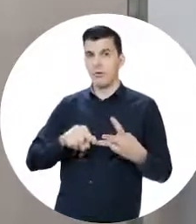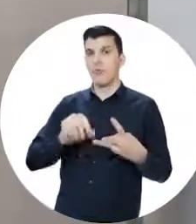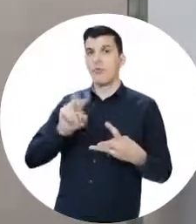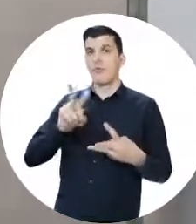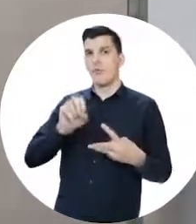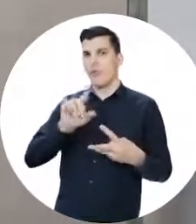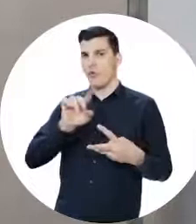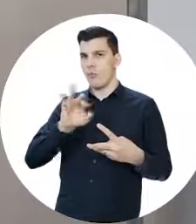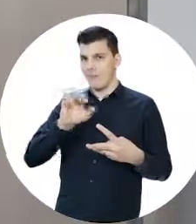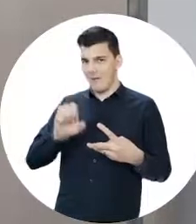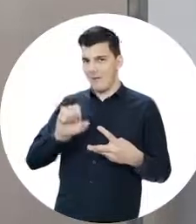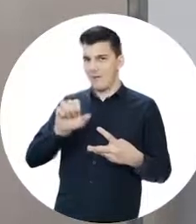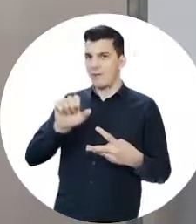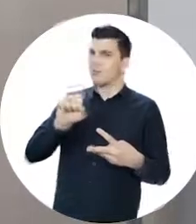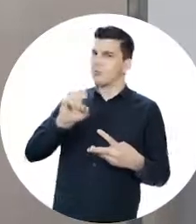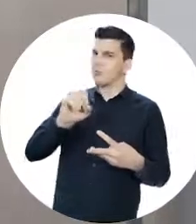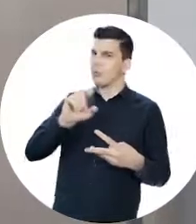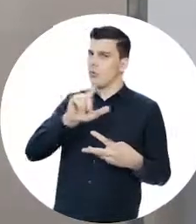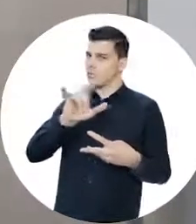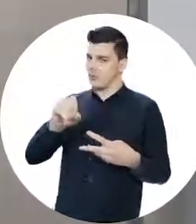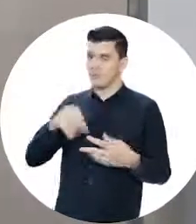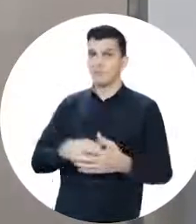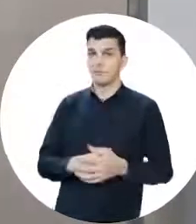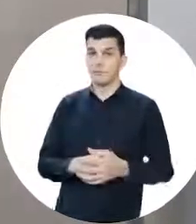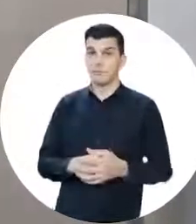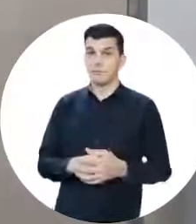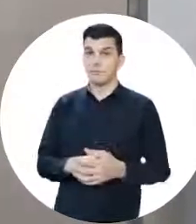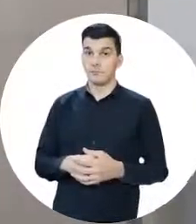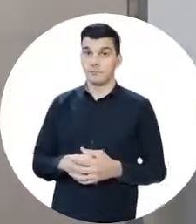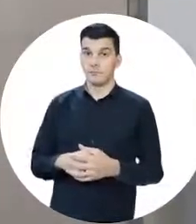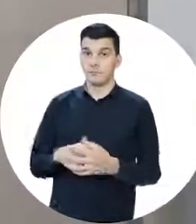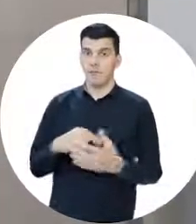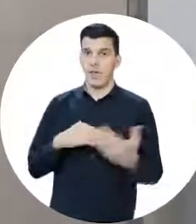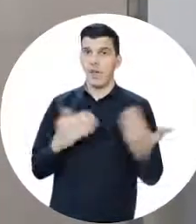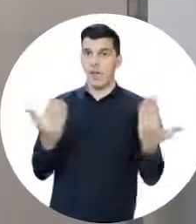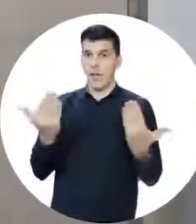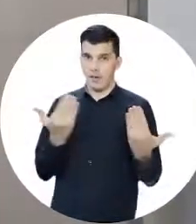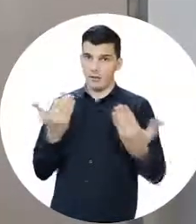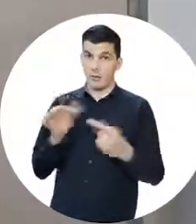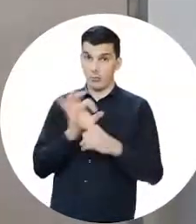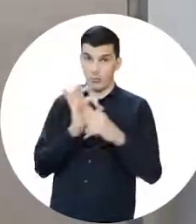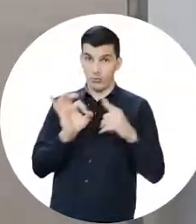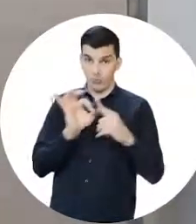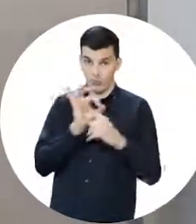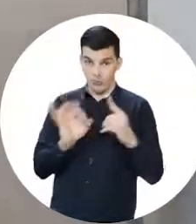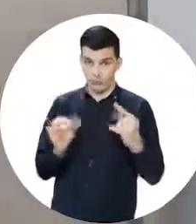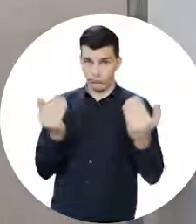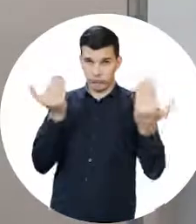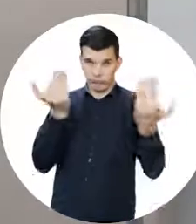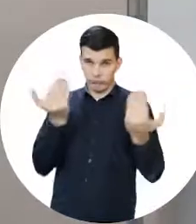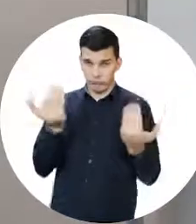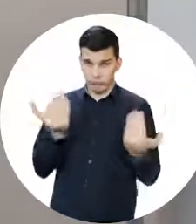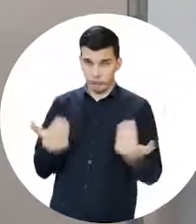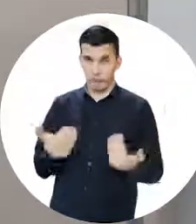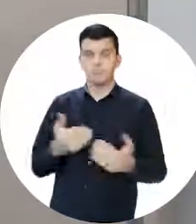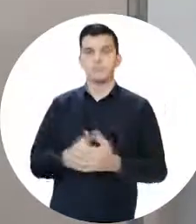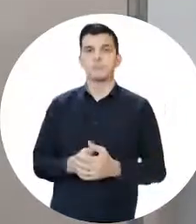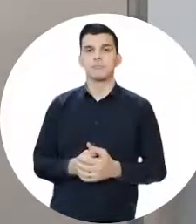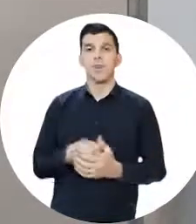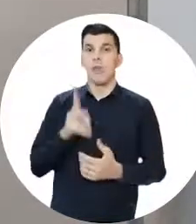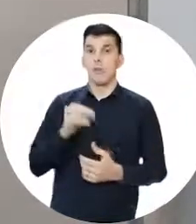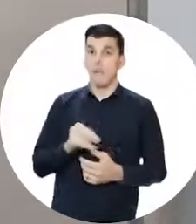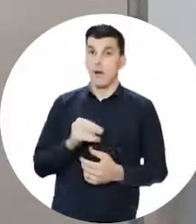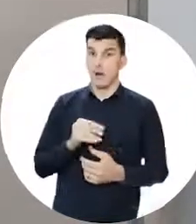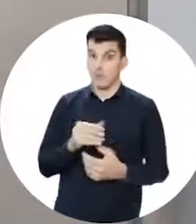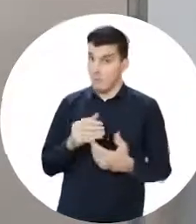solução. Ok? Em uma relação de porcentagem. É uma relação final que vai te